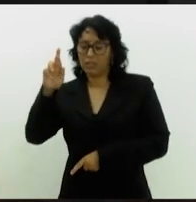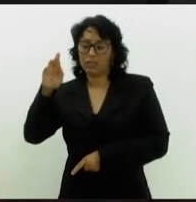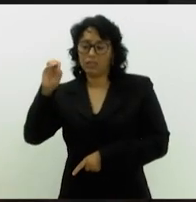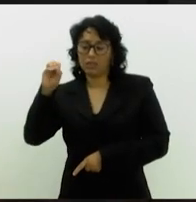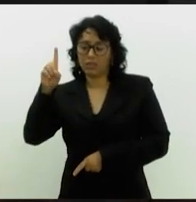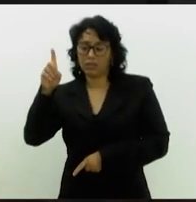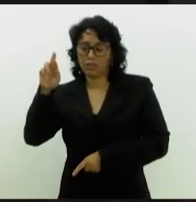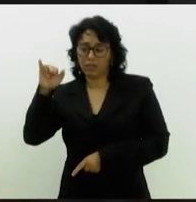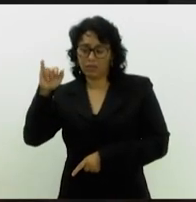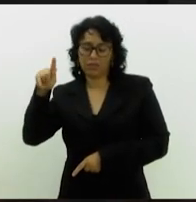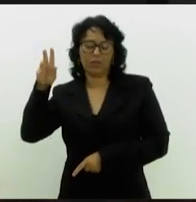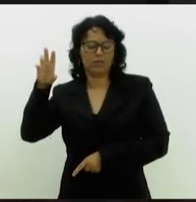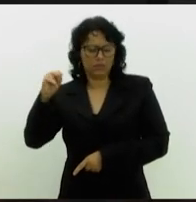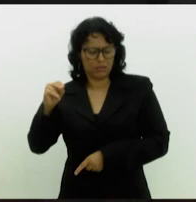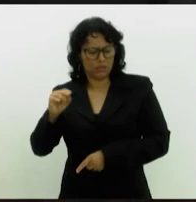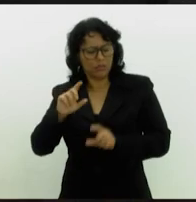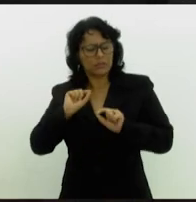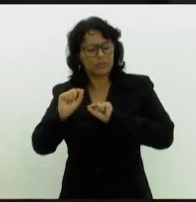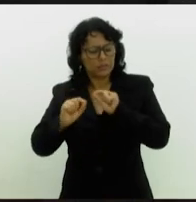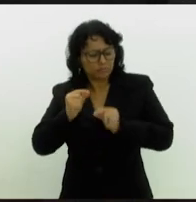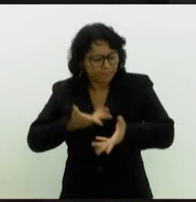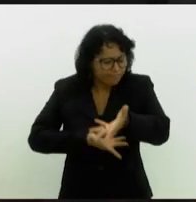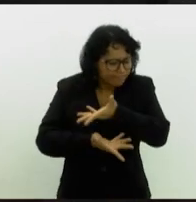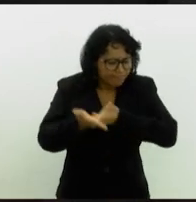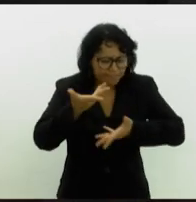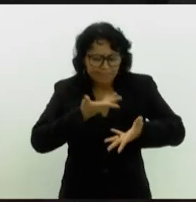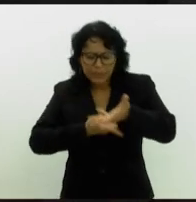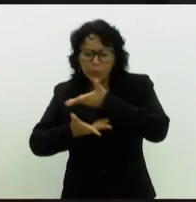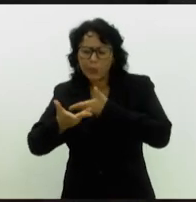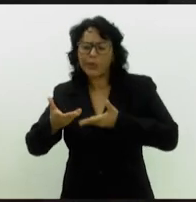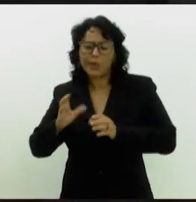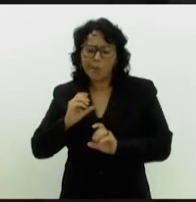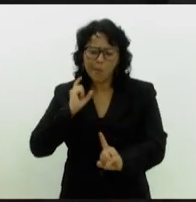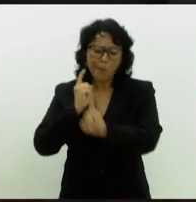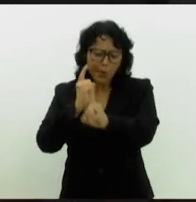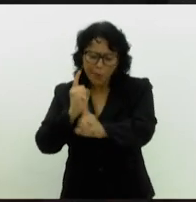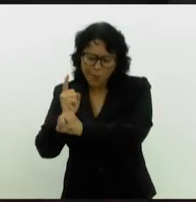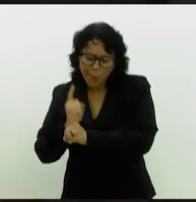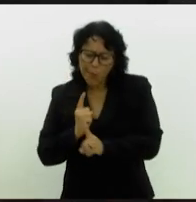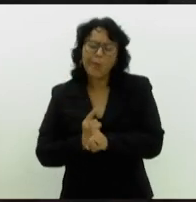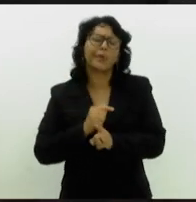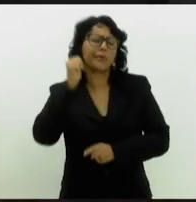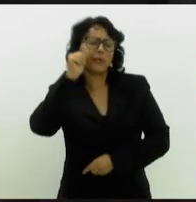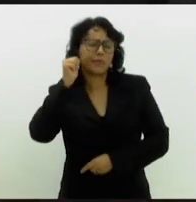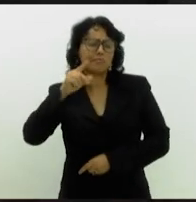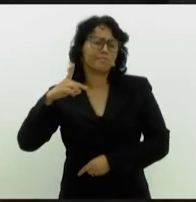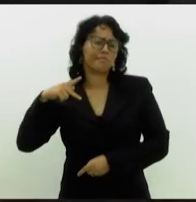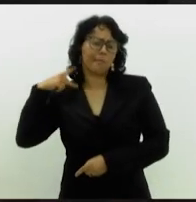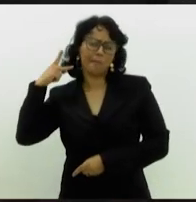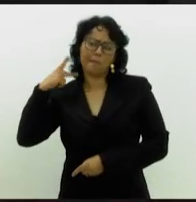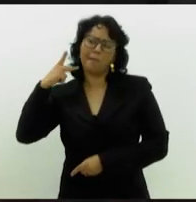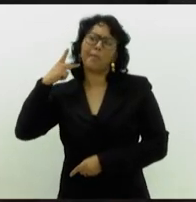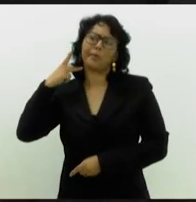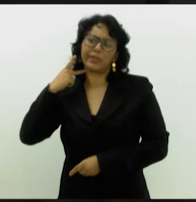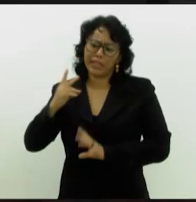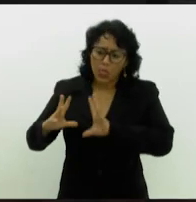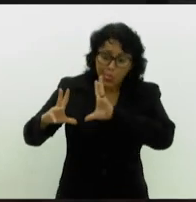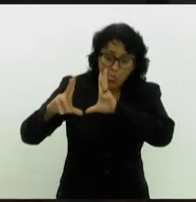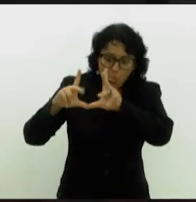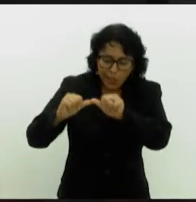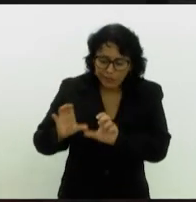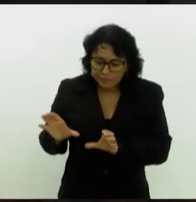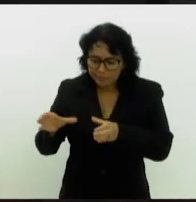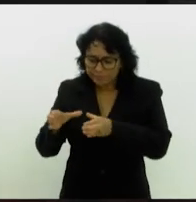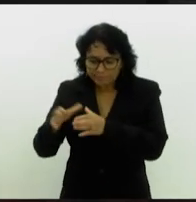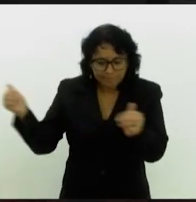quem acolheu esse encontro das procuradoras aqui no Rio juntando aí unindo força de todas as procuradorias e